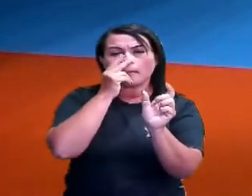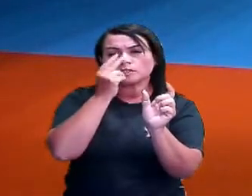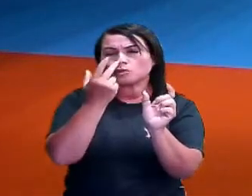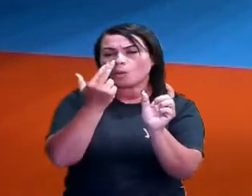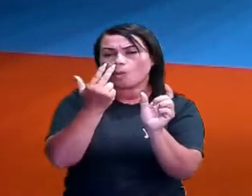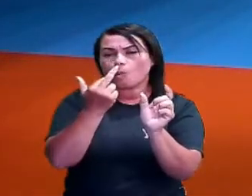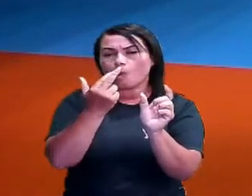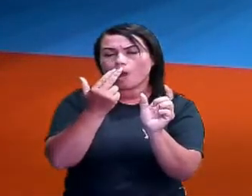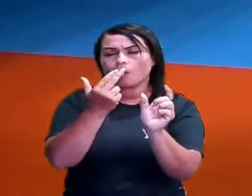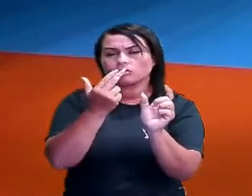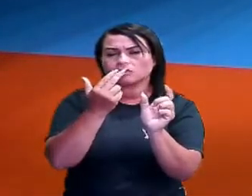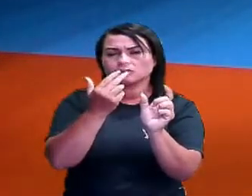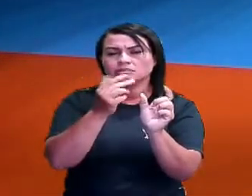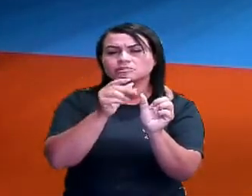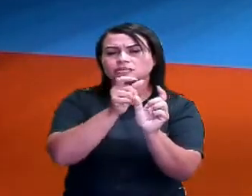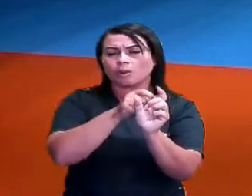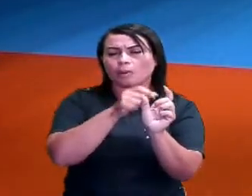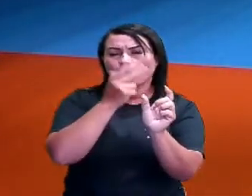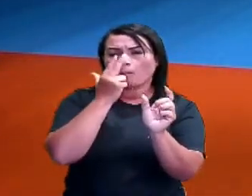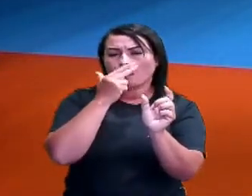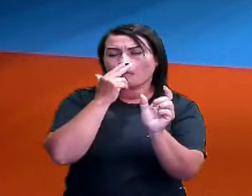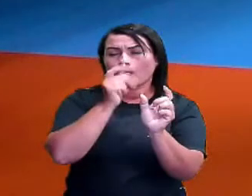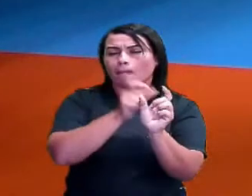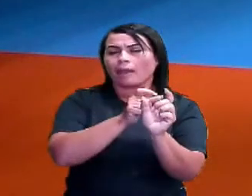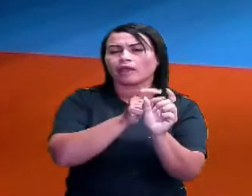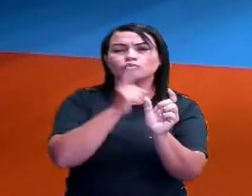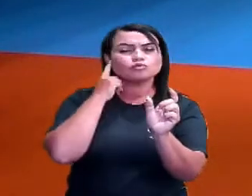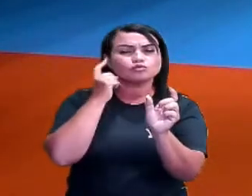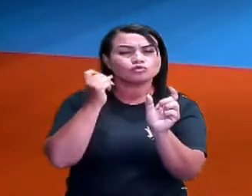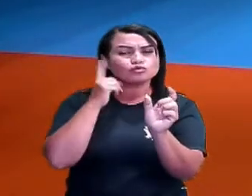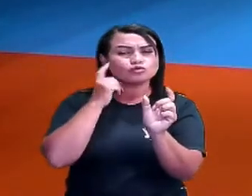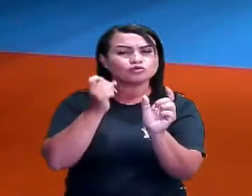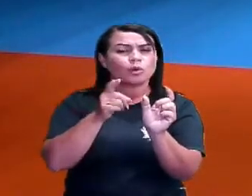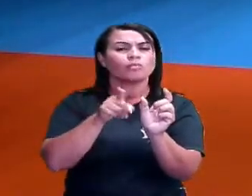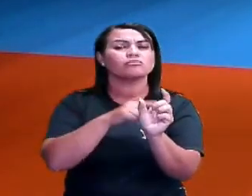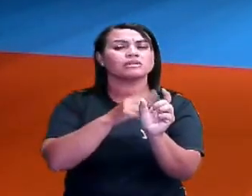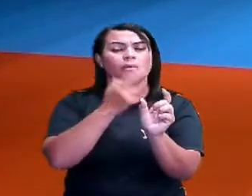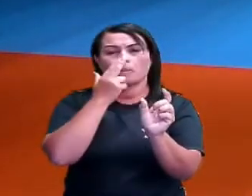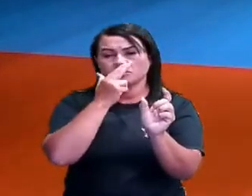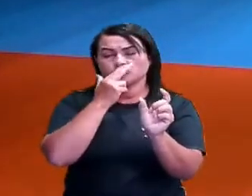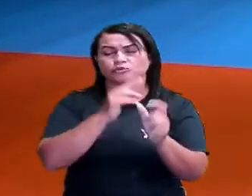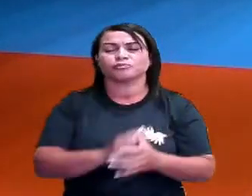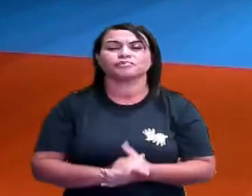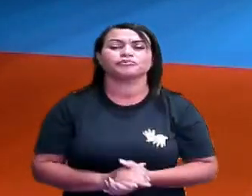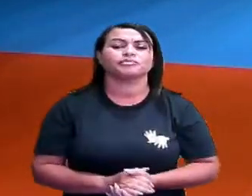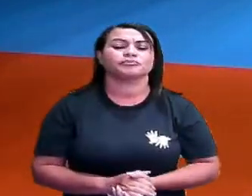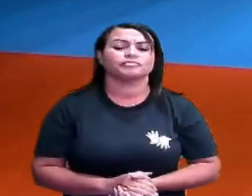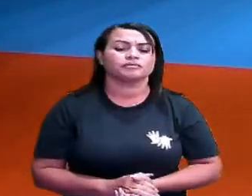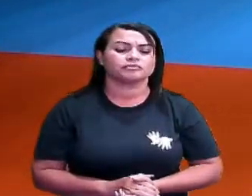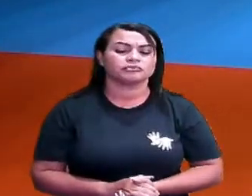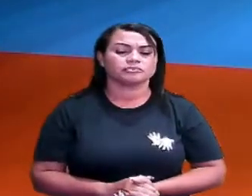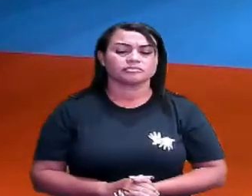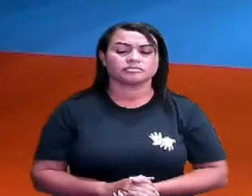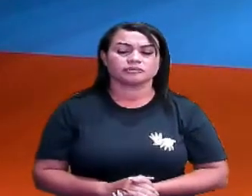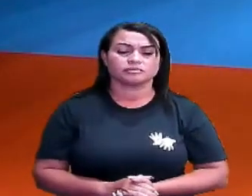Tá certo? Não necessariamente vai ter as mesmas letras, mas ela vai ter o mesmo som.